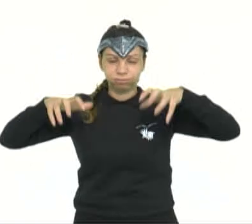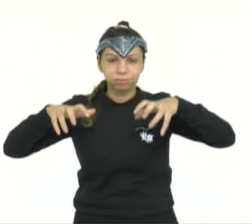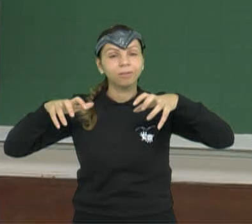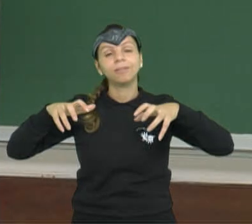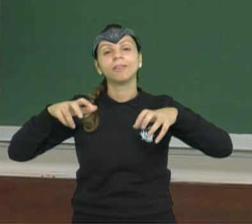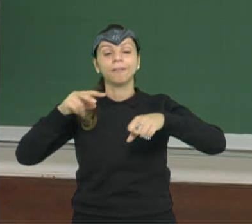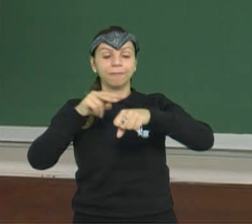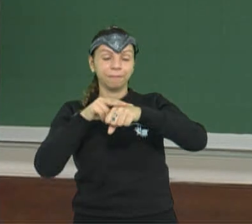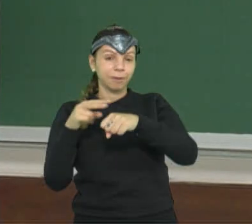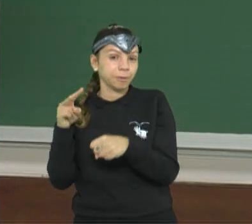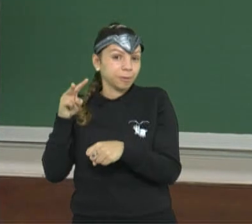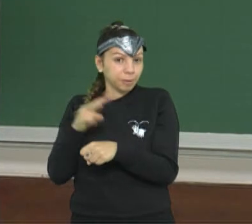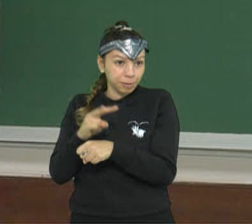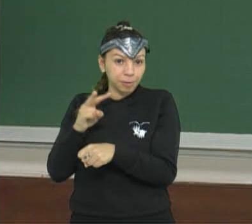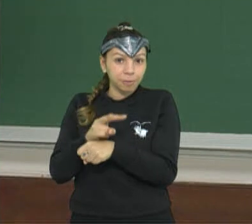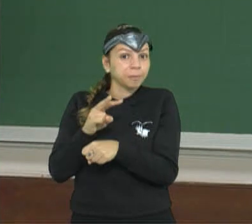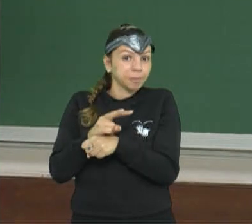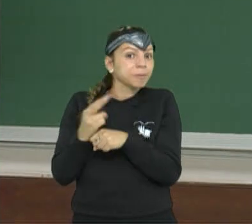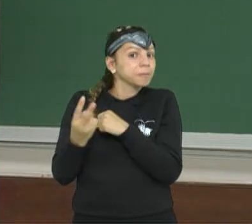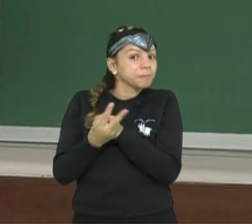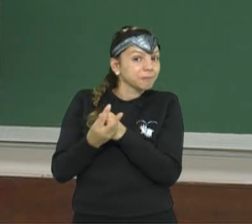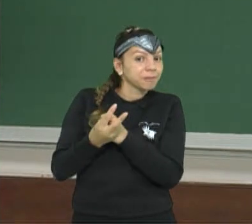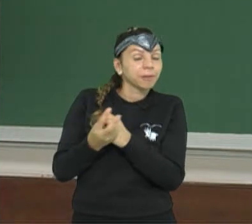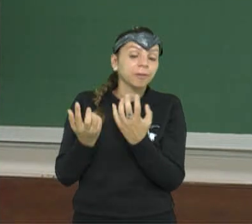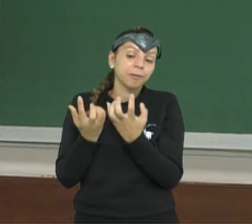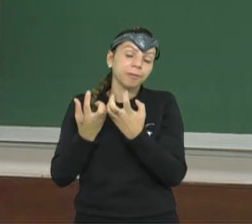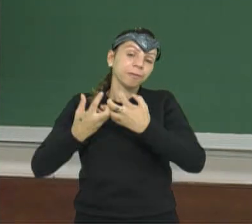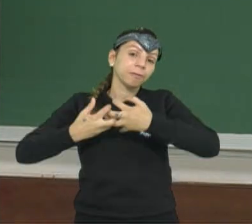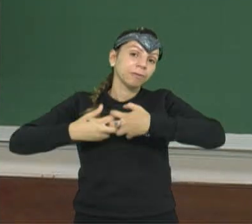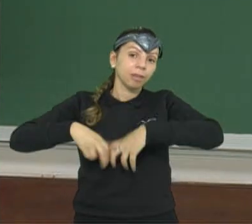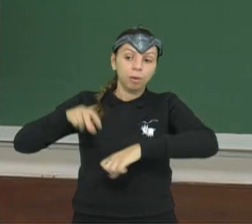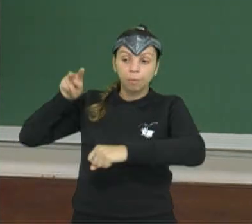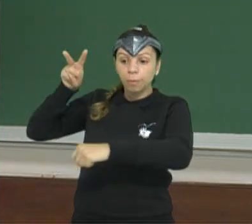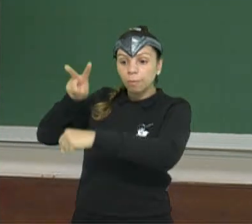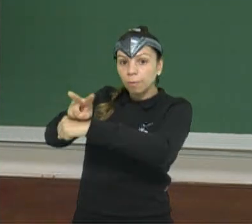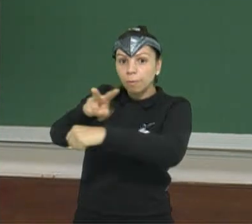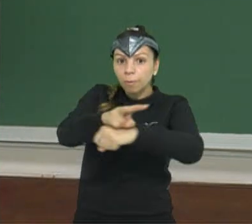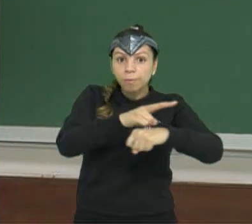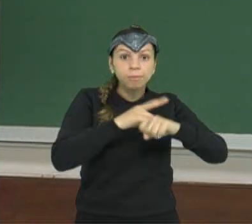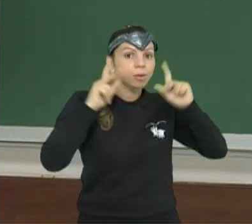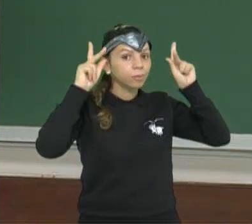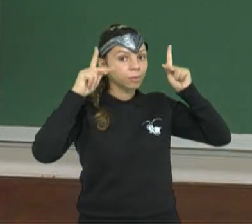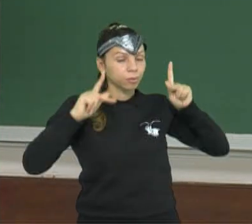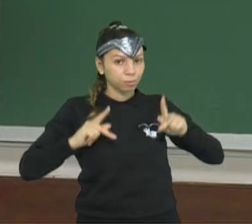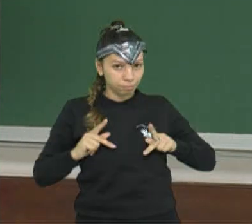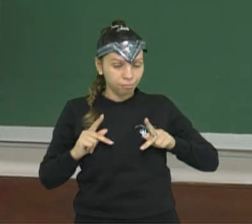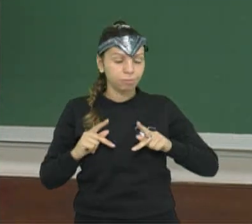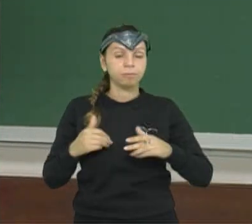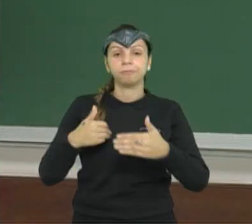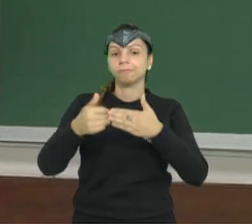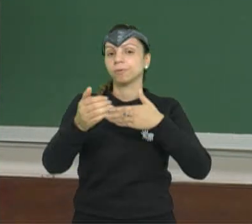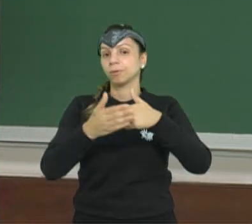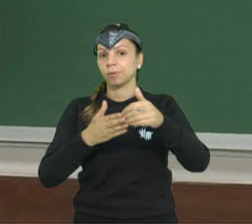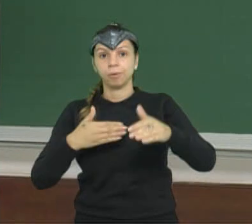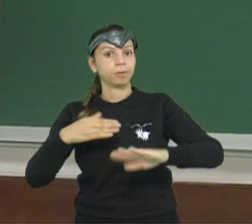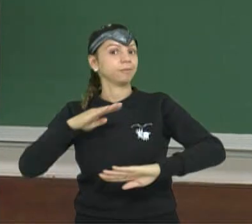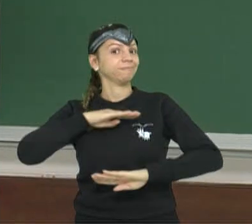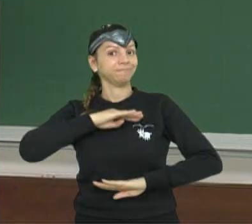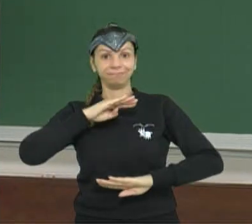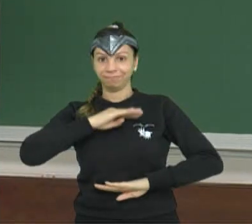nos protege, né? A função dele é proteger os humanos de qualquer